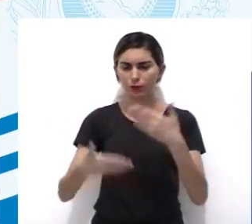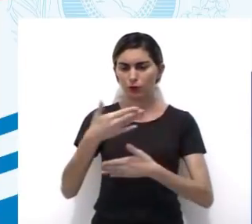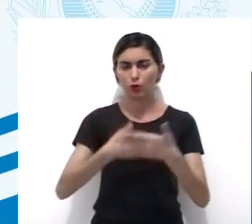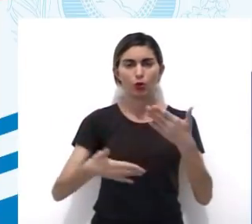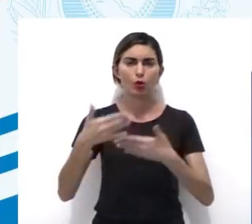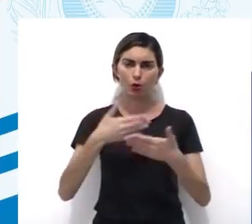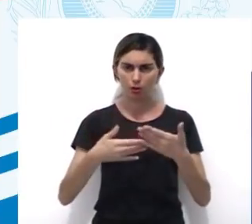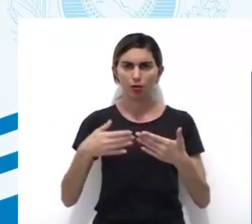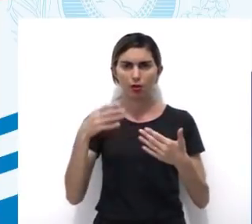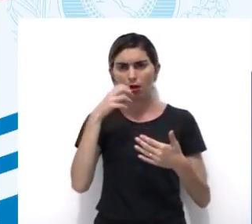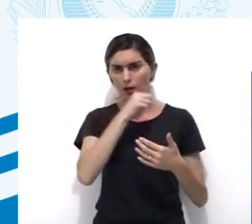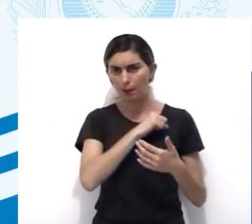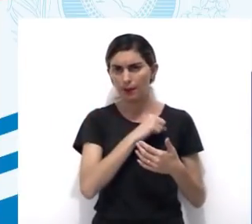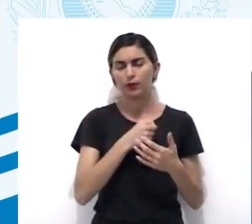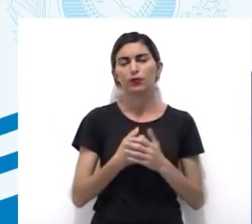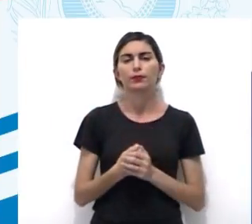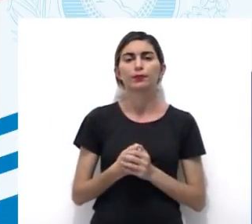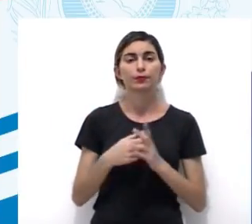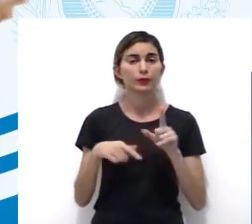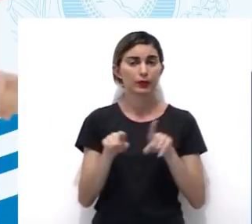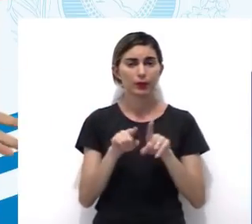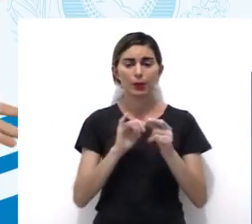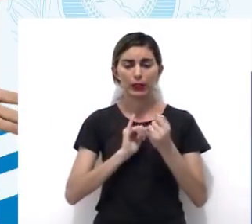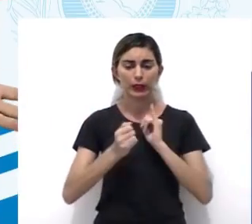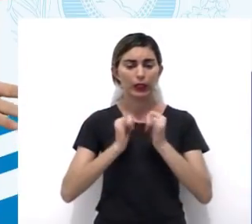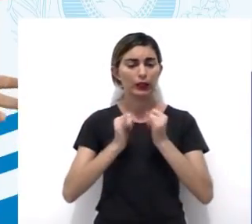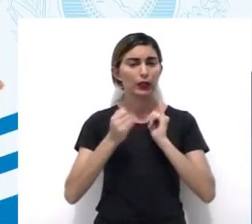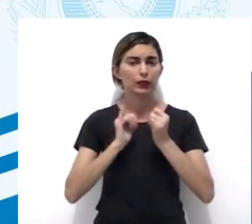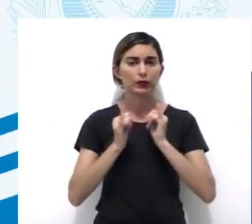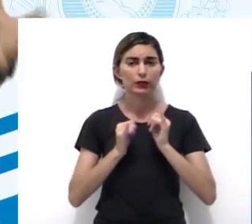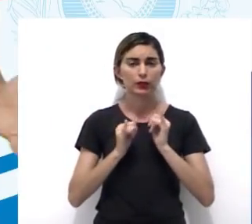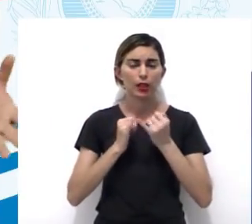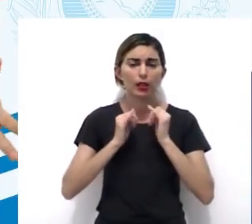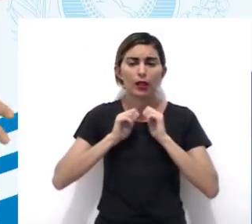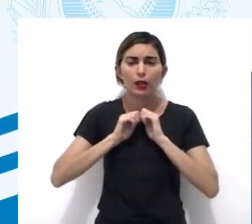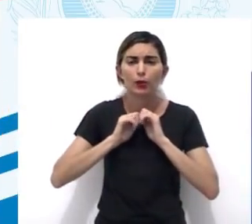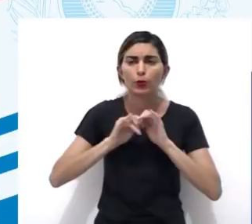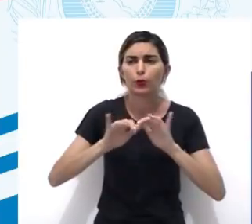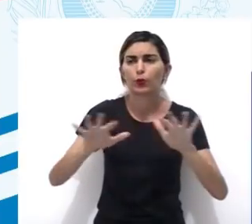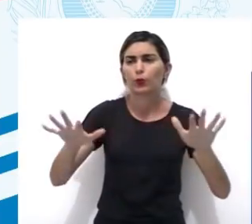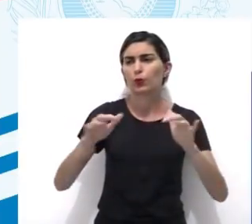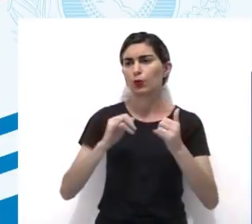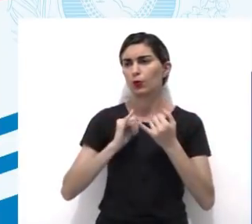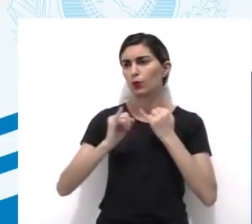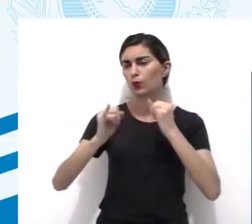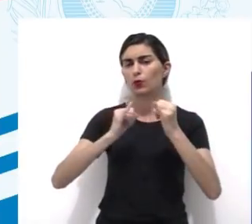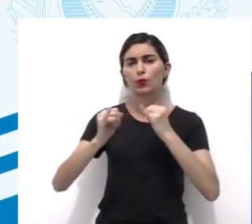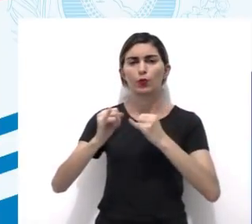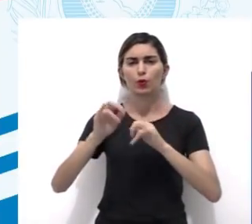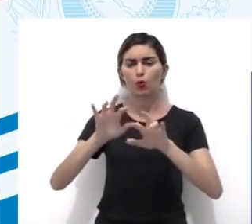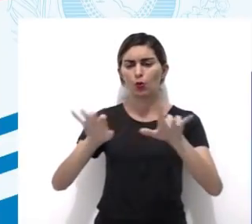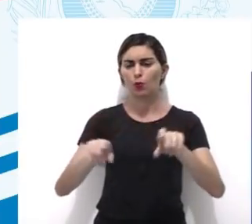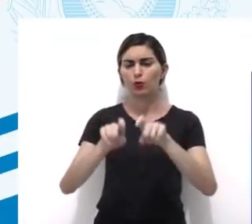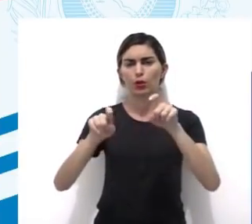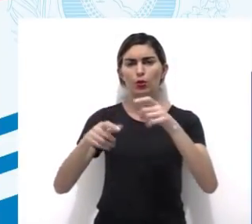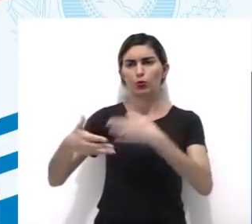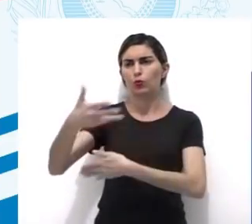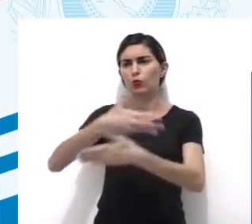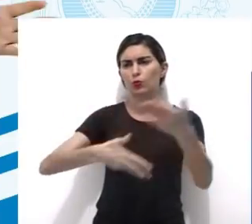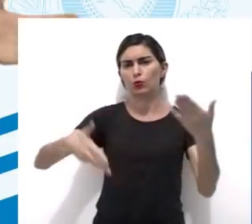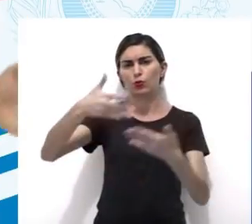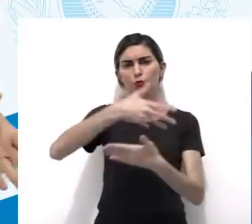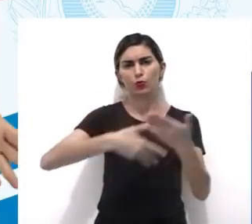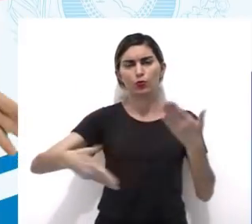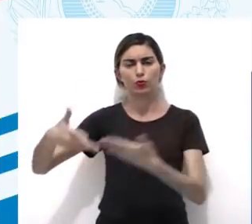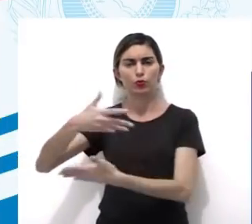de forma muito efetiva e muito rápida, e a internet, que é uma rede de computadores que facilita essa troca de informação e essa